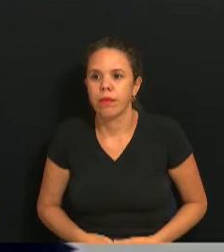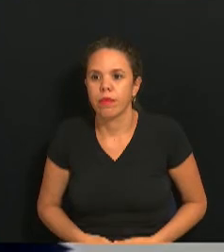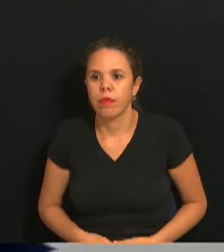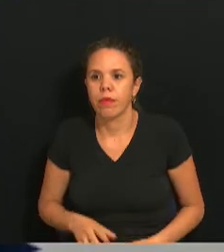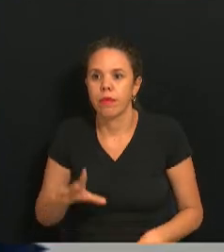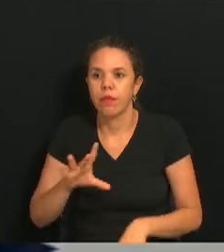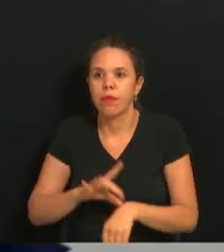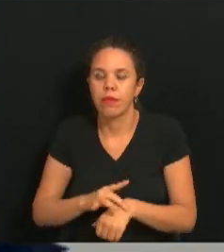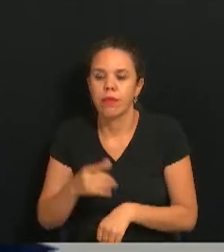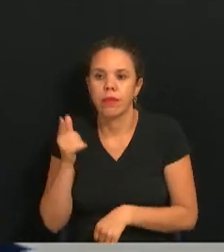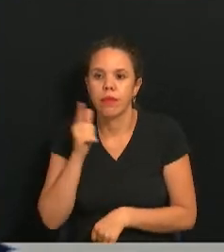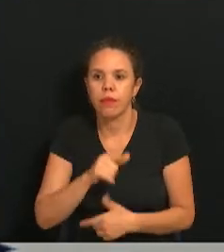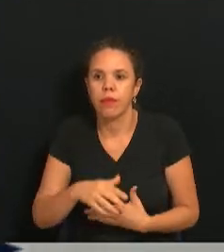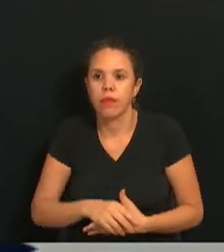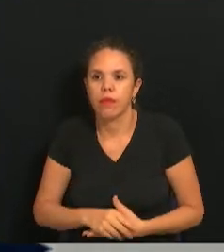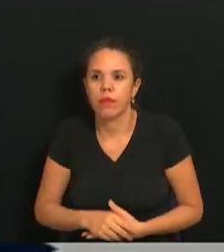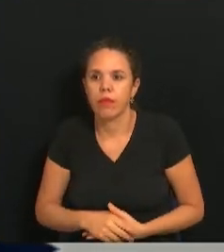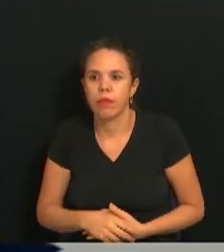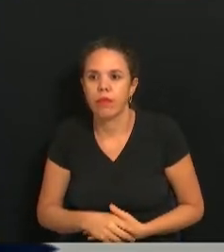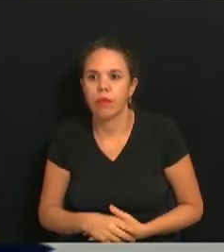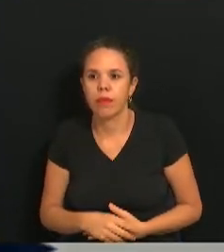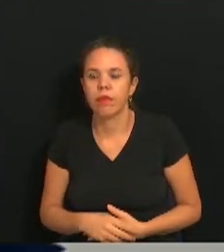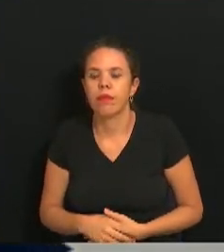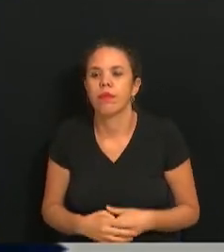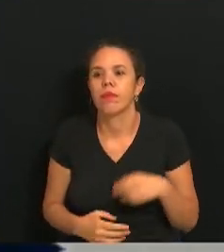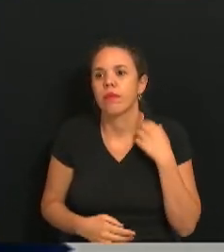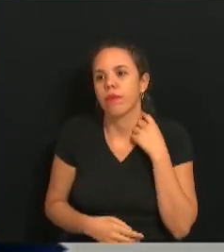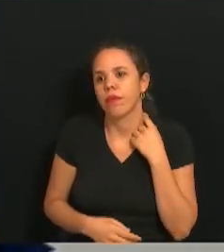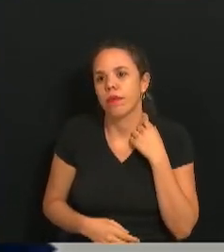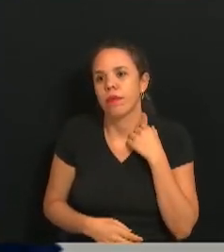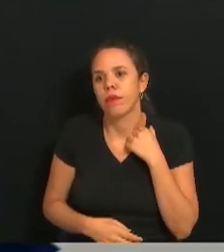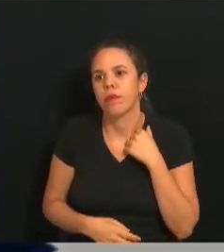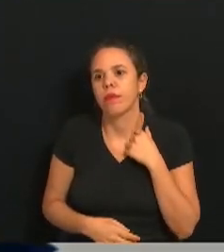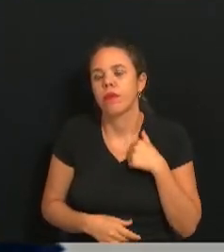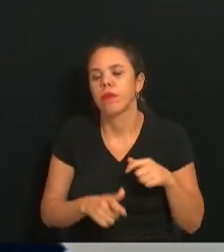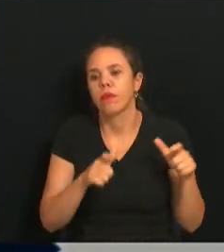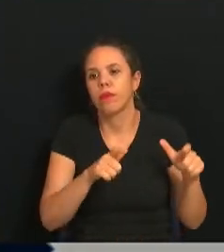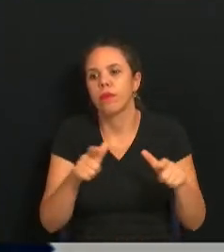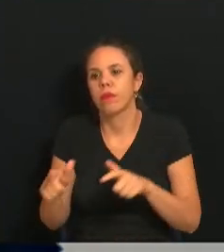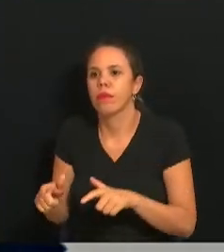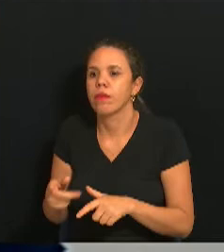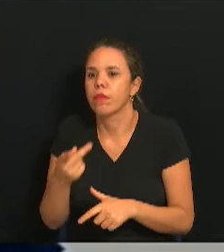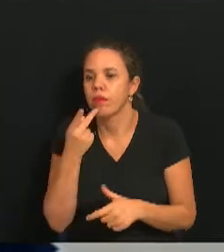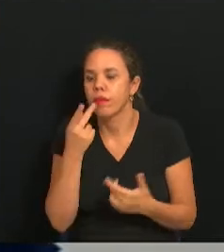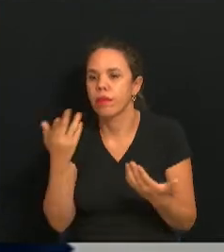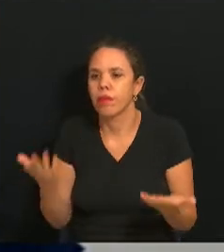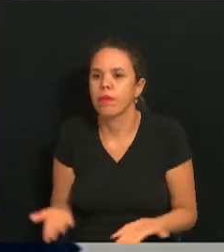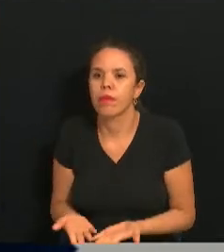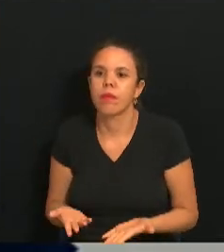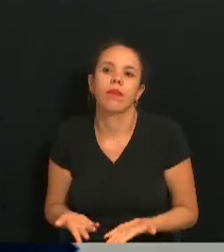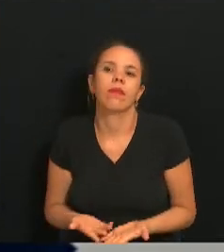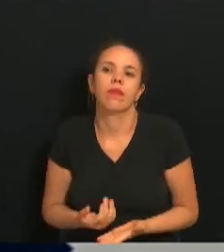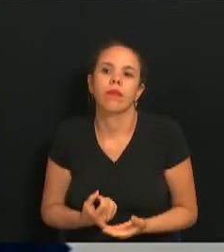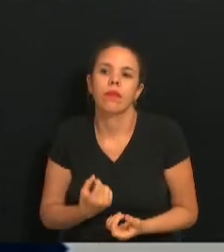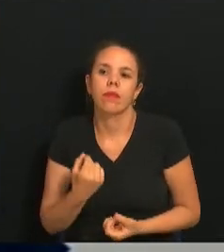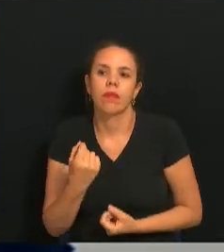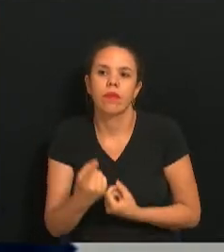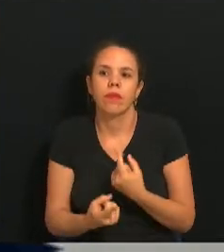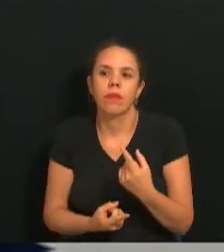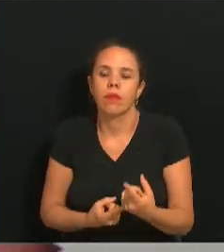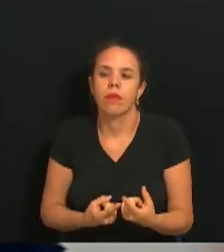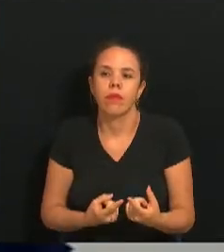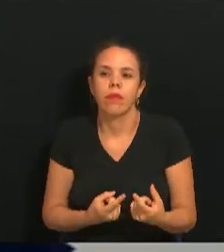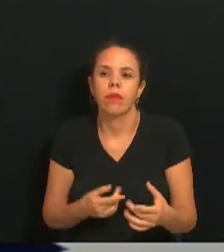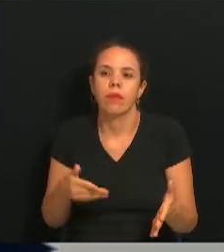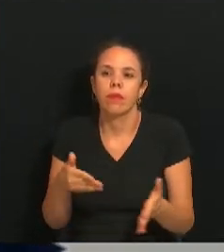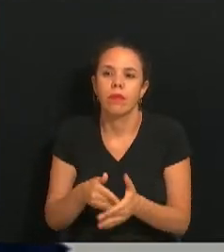ela consiga constituir a sua família. E esses apontamentos, como bem disse, né, alguns empreendimentos